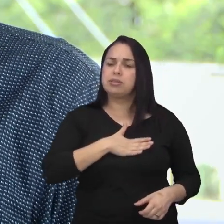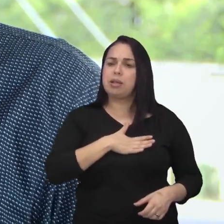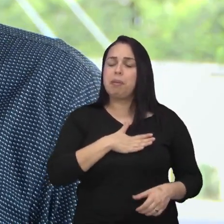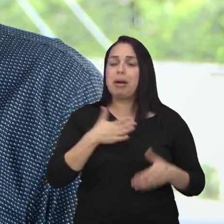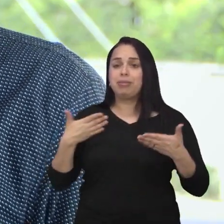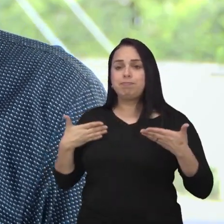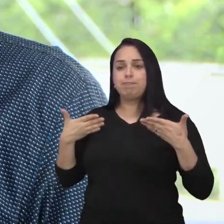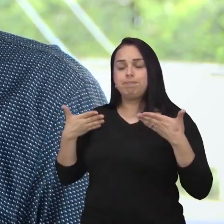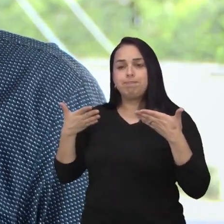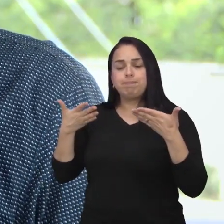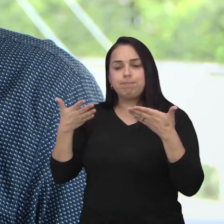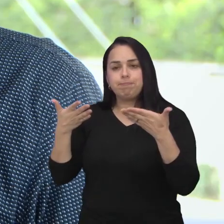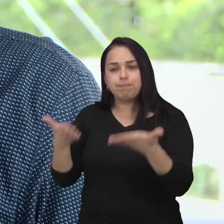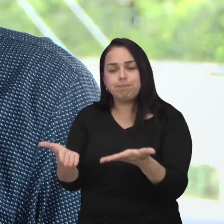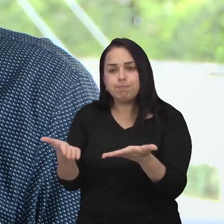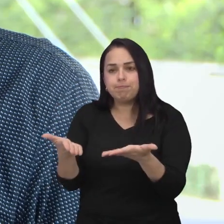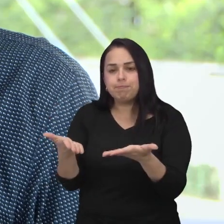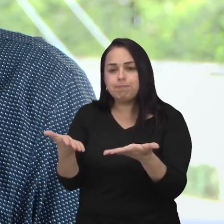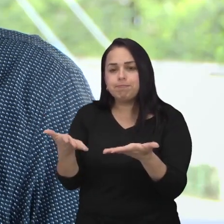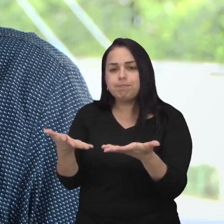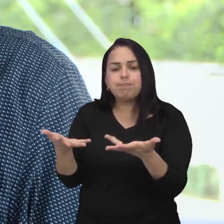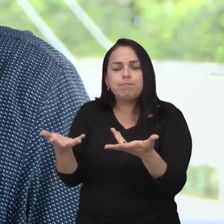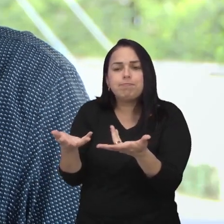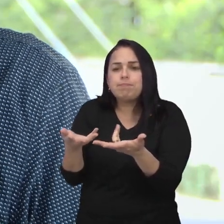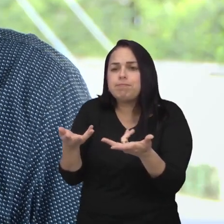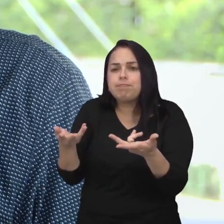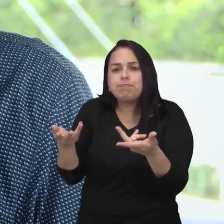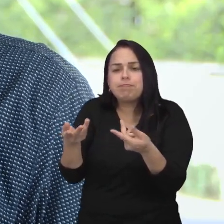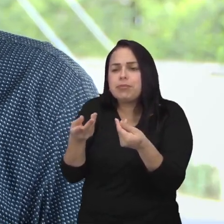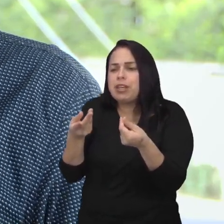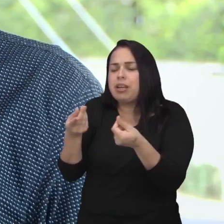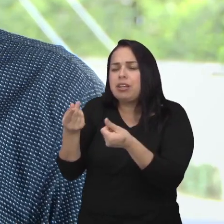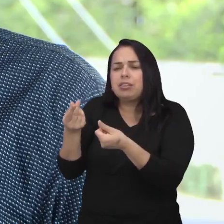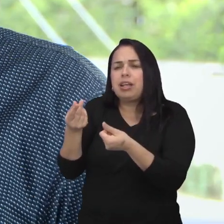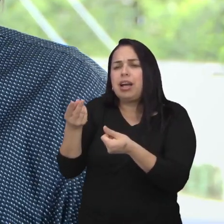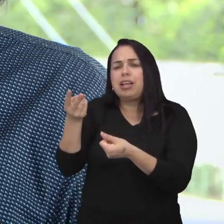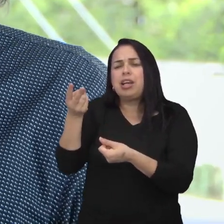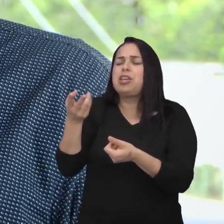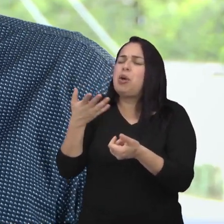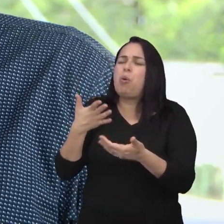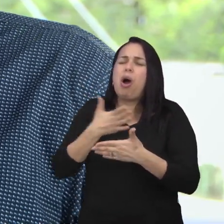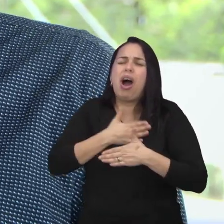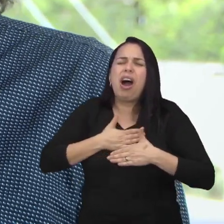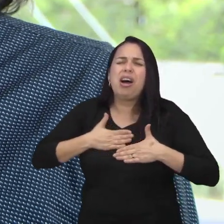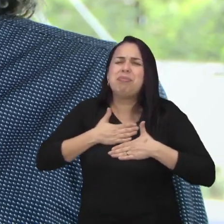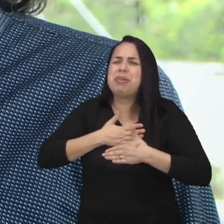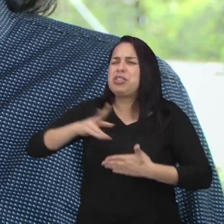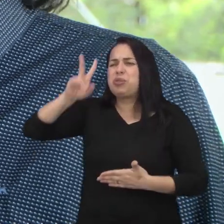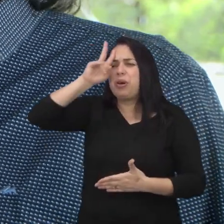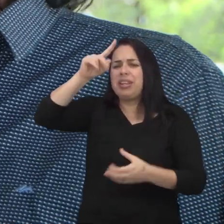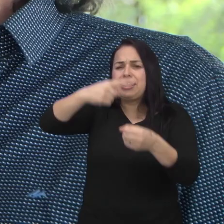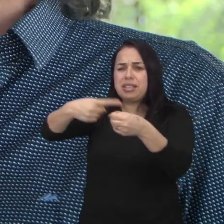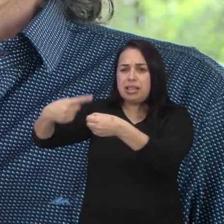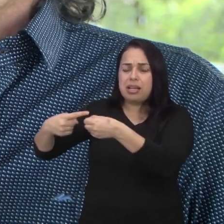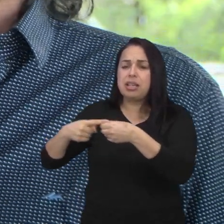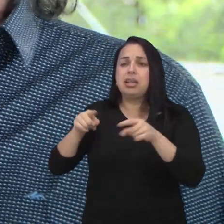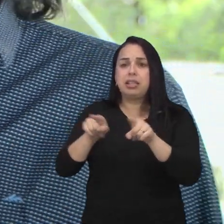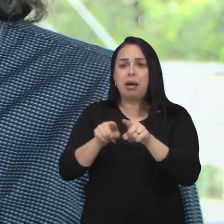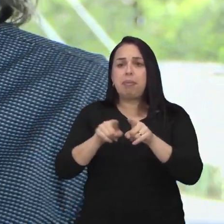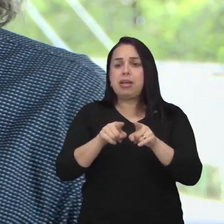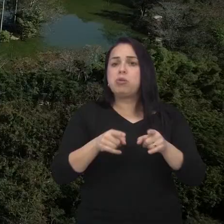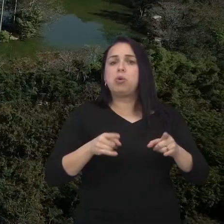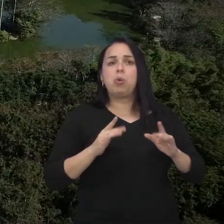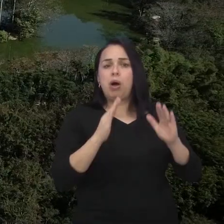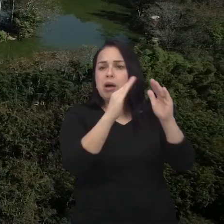fiquei maravilhado com a história das cidades, né? E, obviamente, a arquitetura que nós encontramos